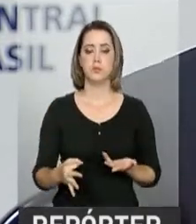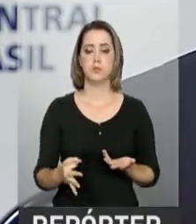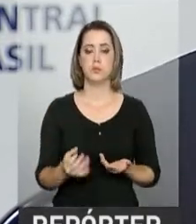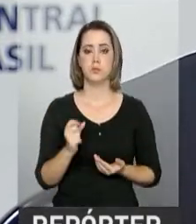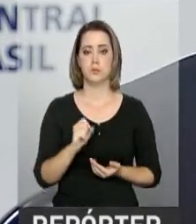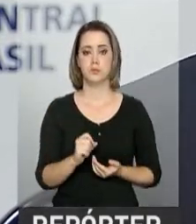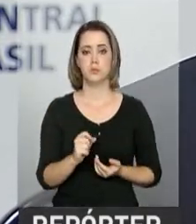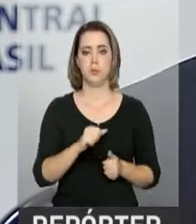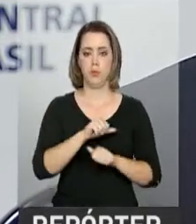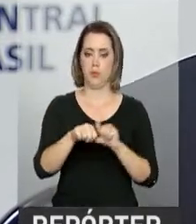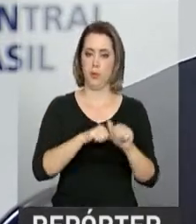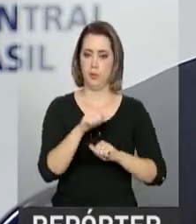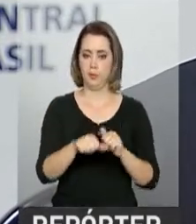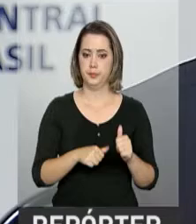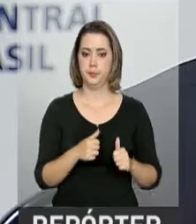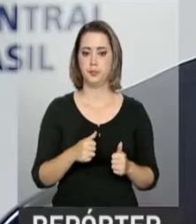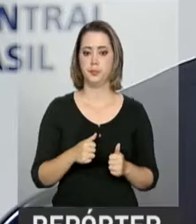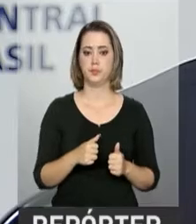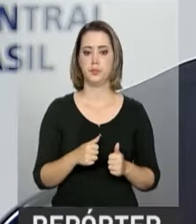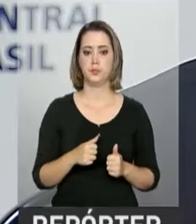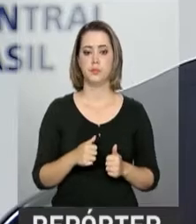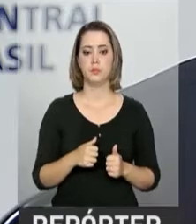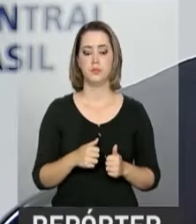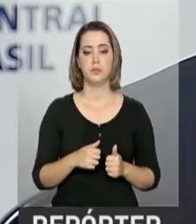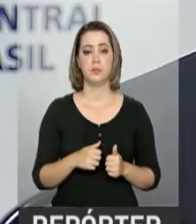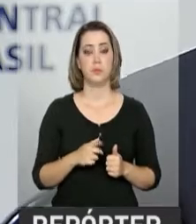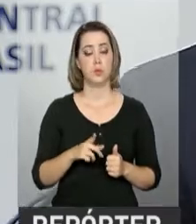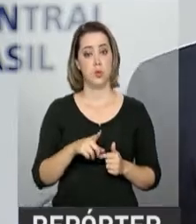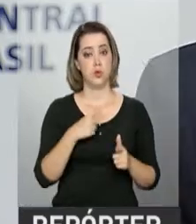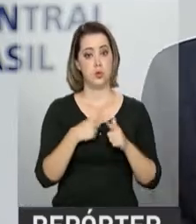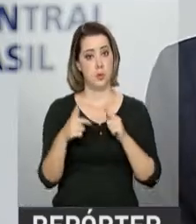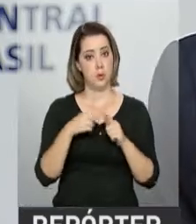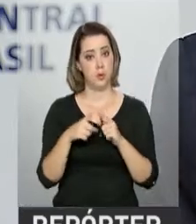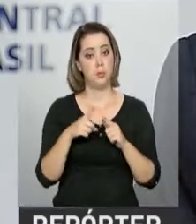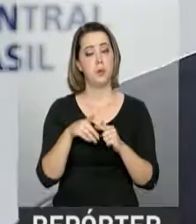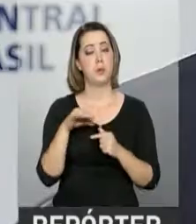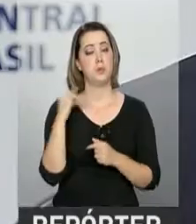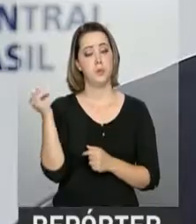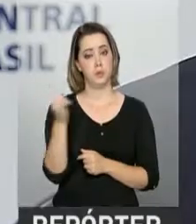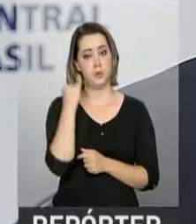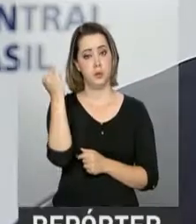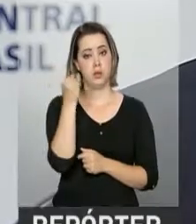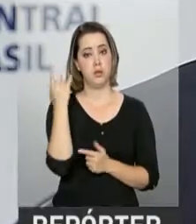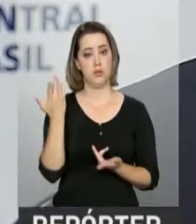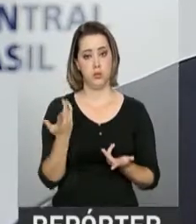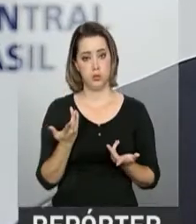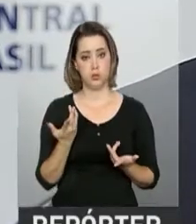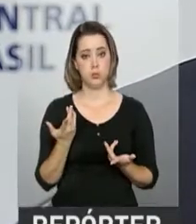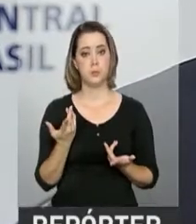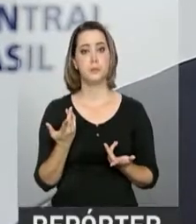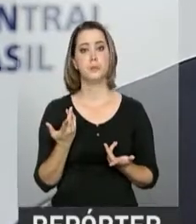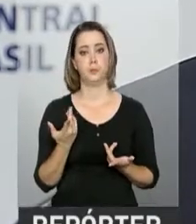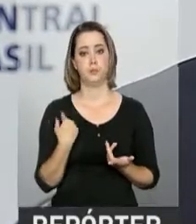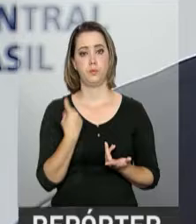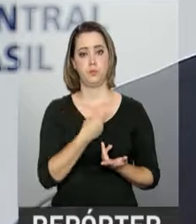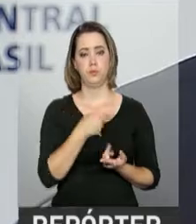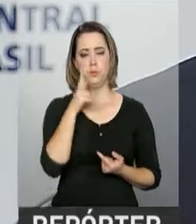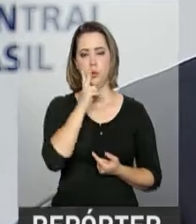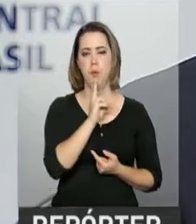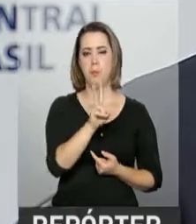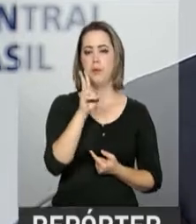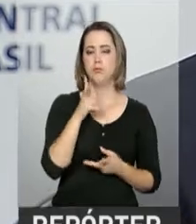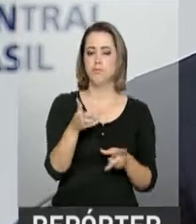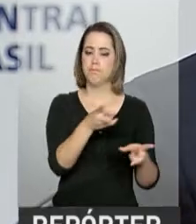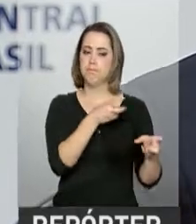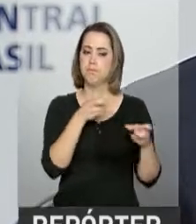uma mudança na redução de risco relevante nos últimos tempos também vimos uma perspectiva da